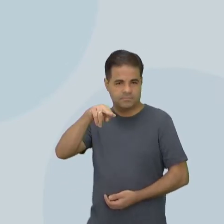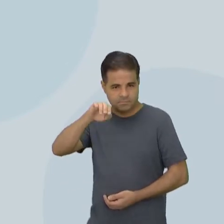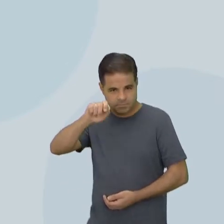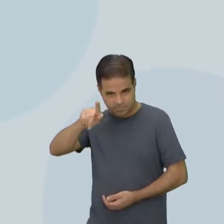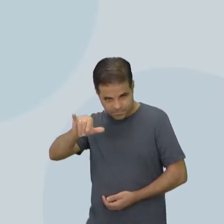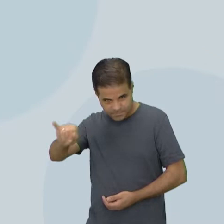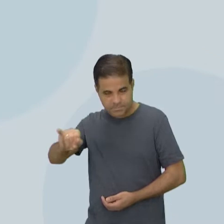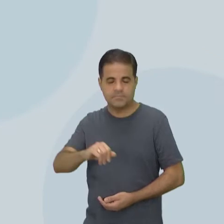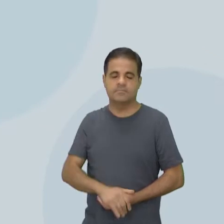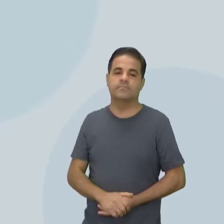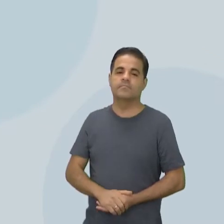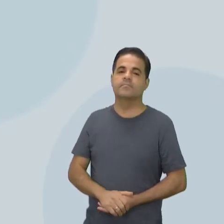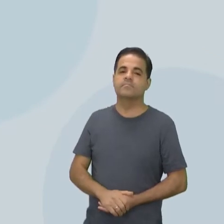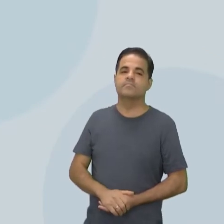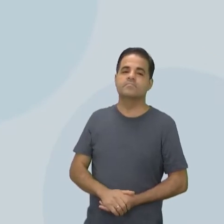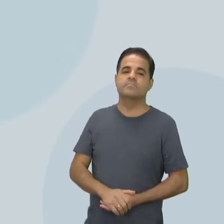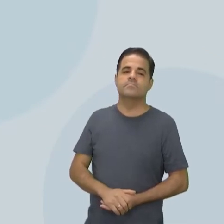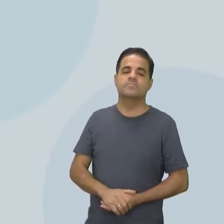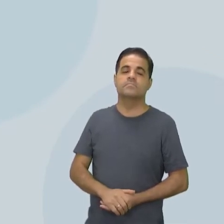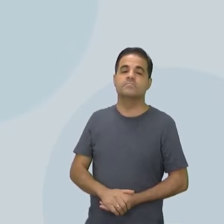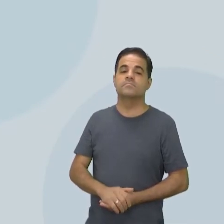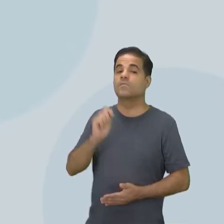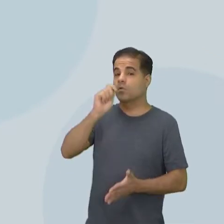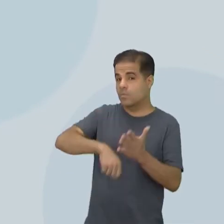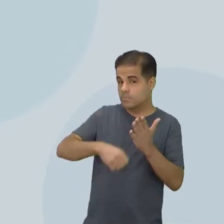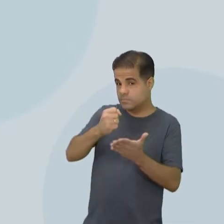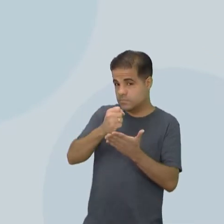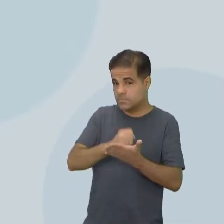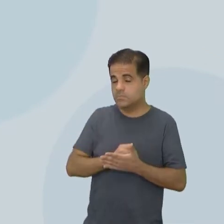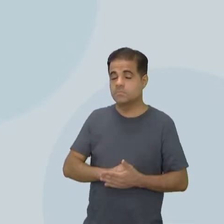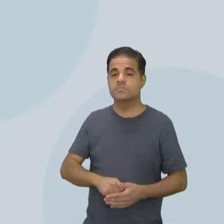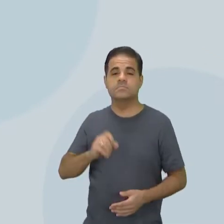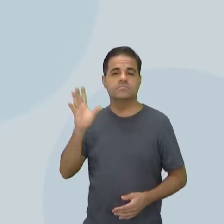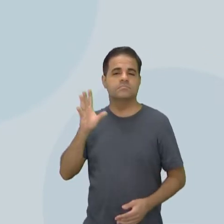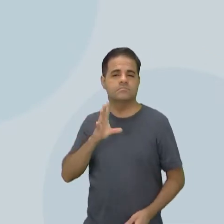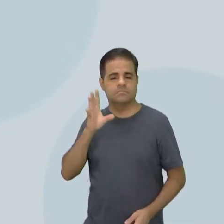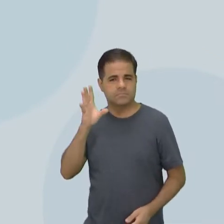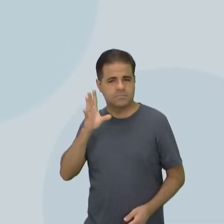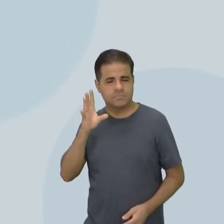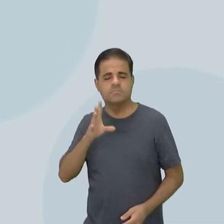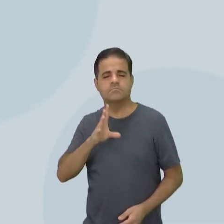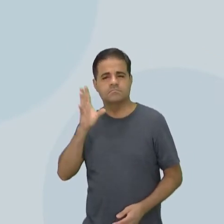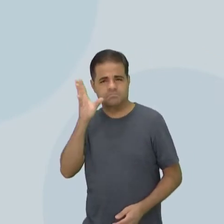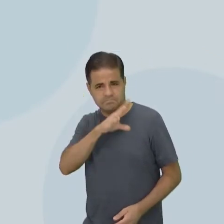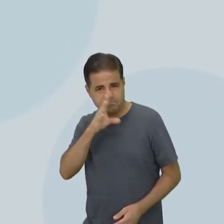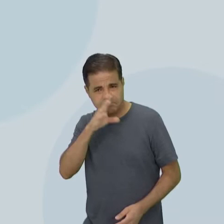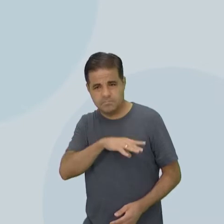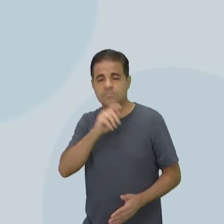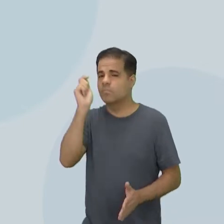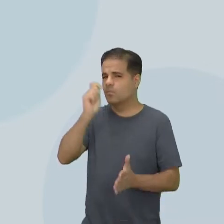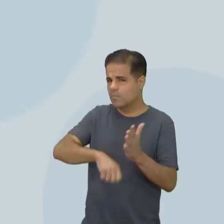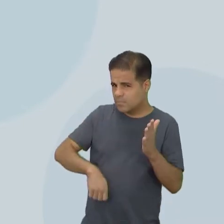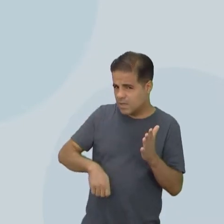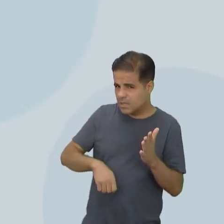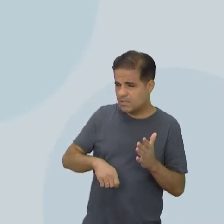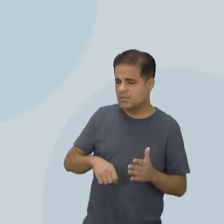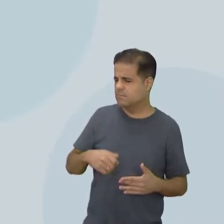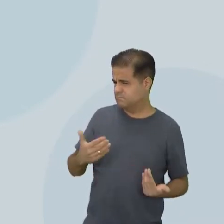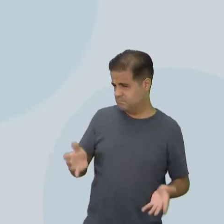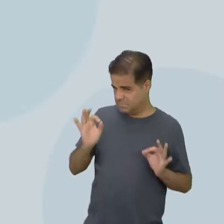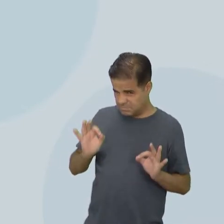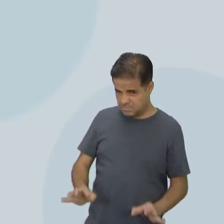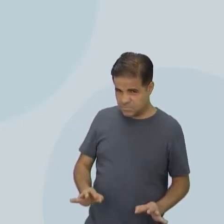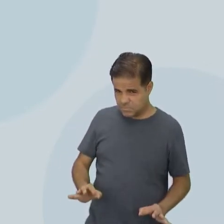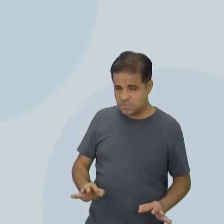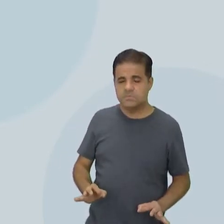Martinelli. Ou seja, o Arsenal contrata o rebelde Gabriel Martinelli? Contrata? Será que é